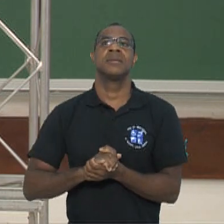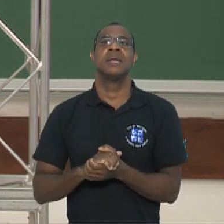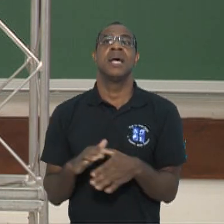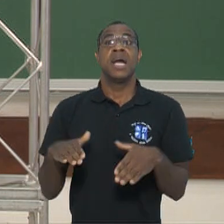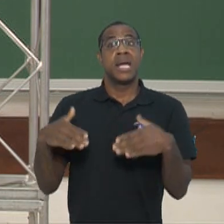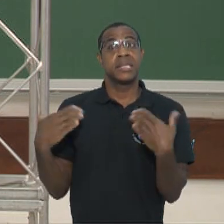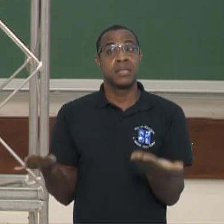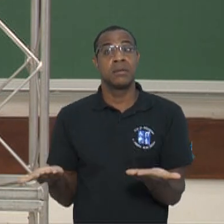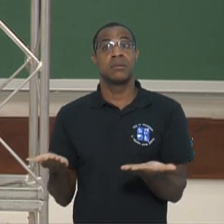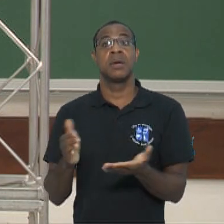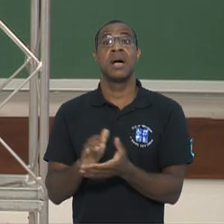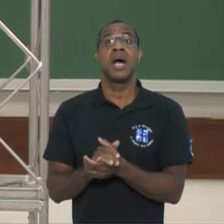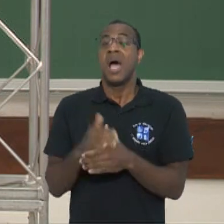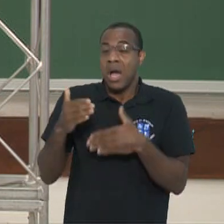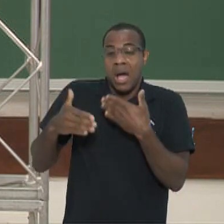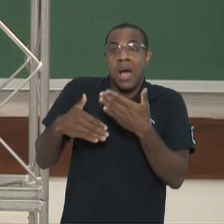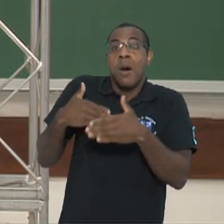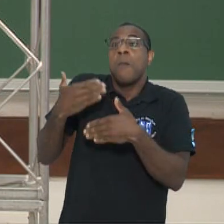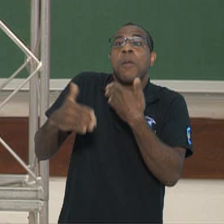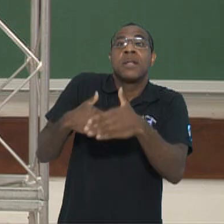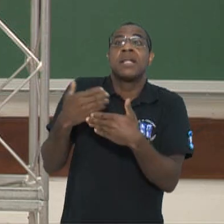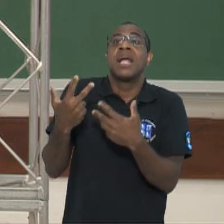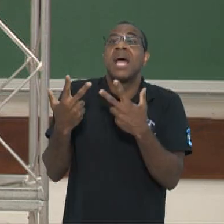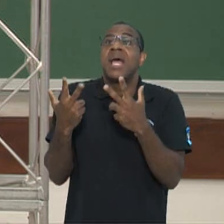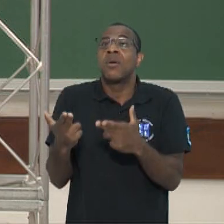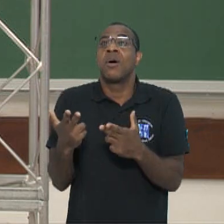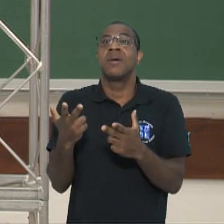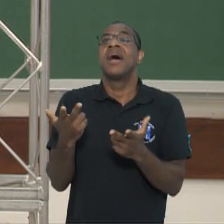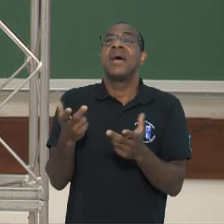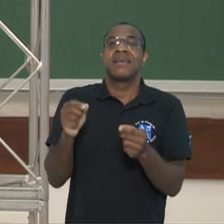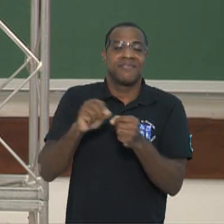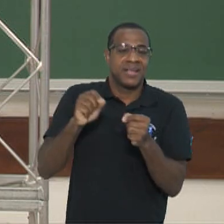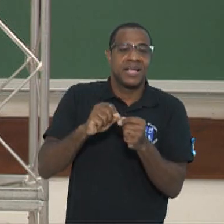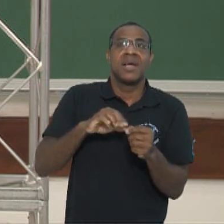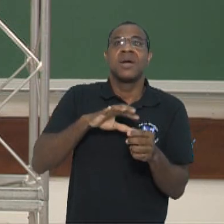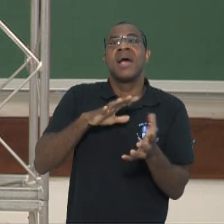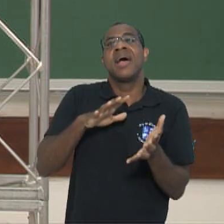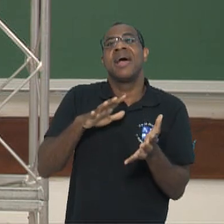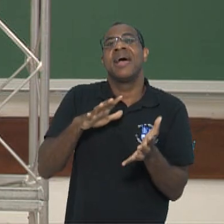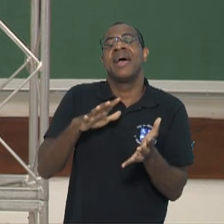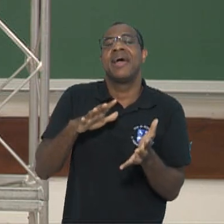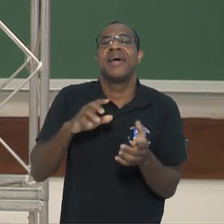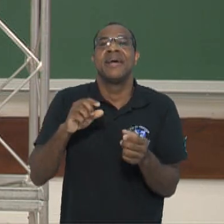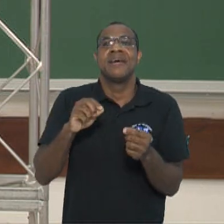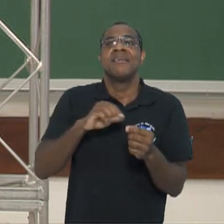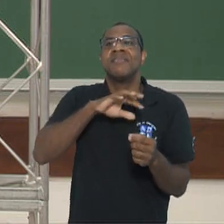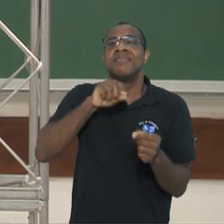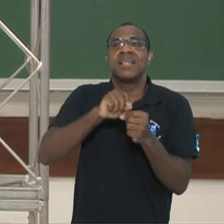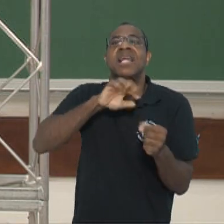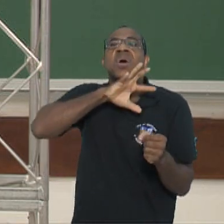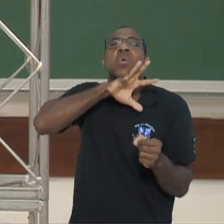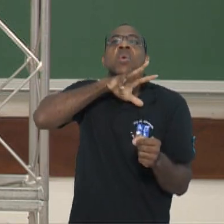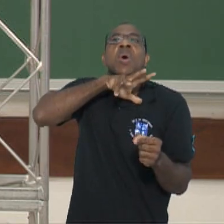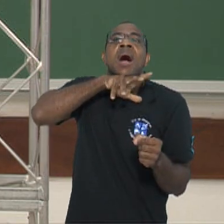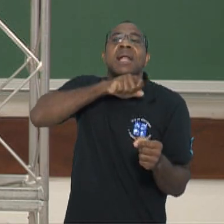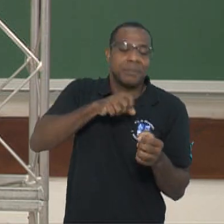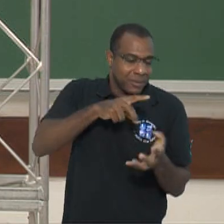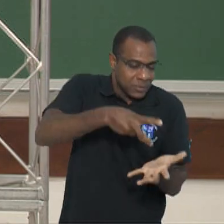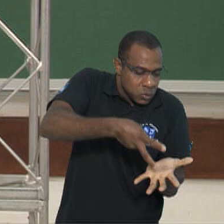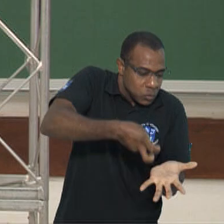taxidermizados? O processo é praticamente o mesmo. A ideia é empalhar, taxidermizar, secar, tirar tudo que tiver de